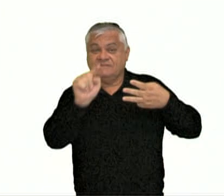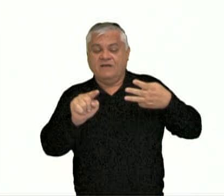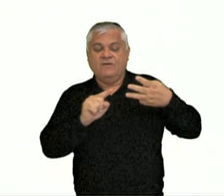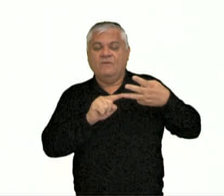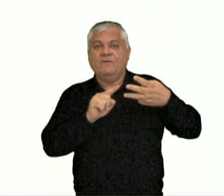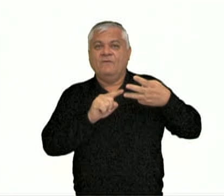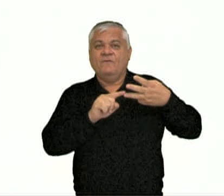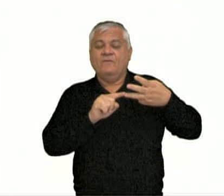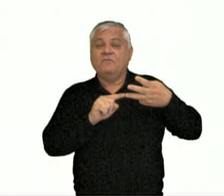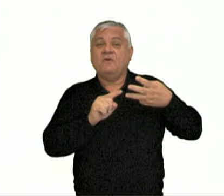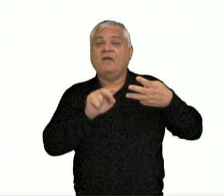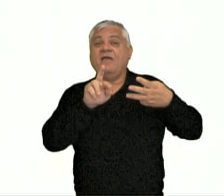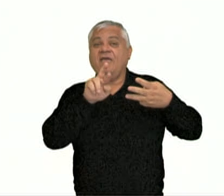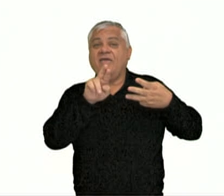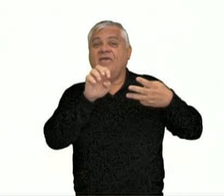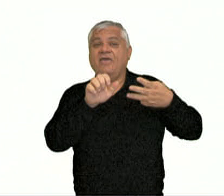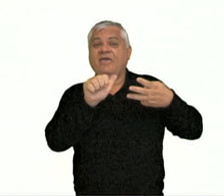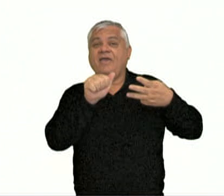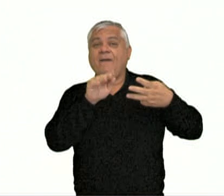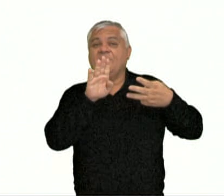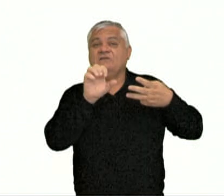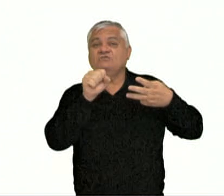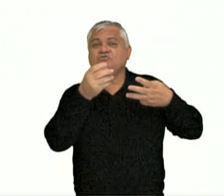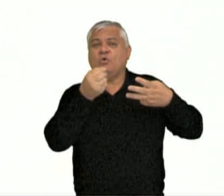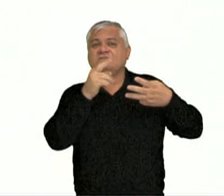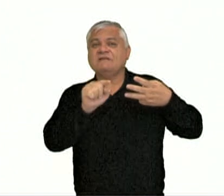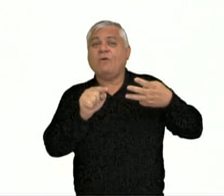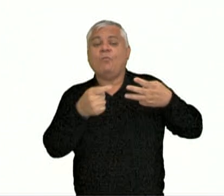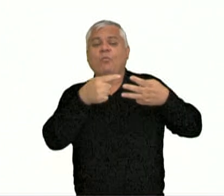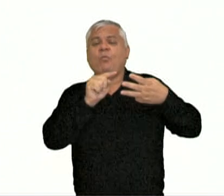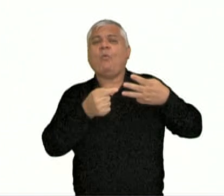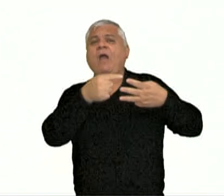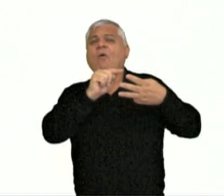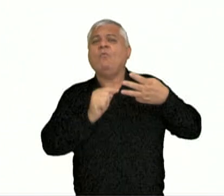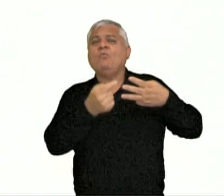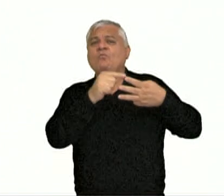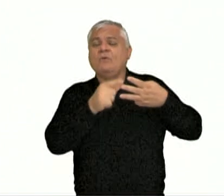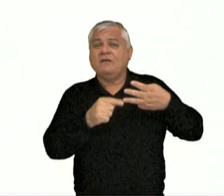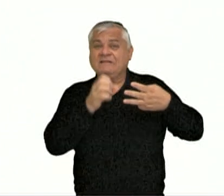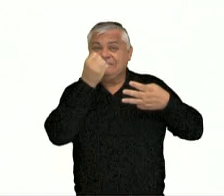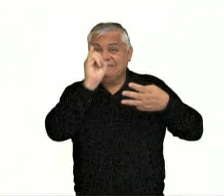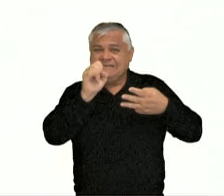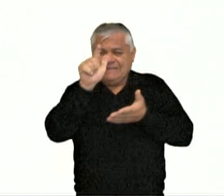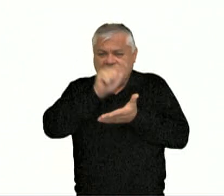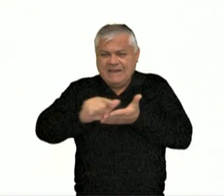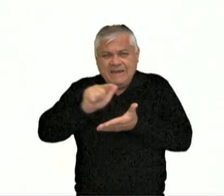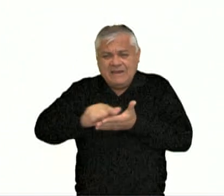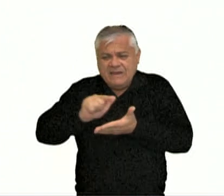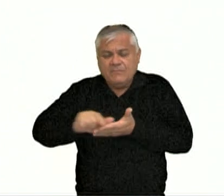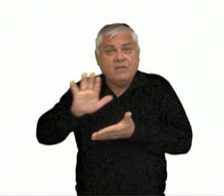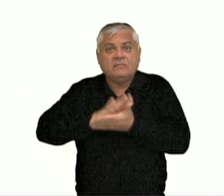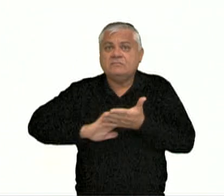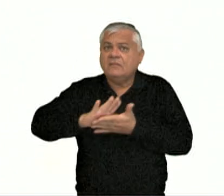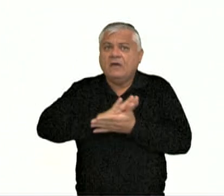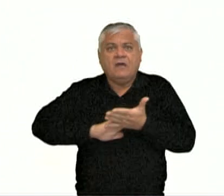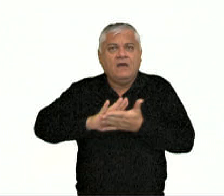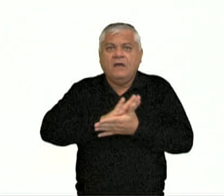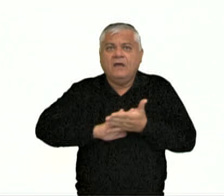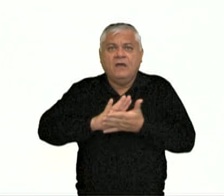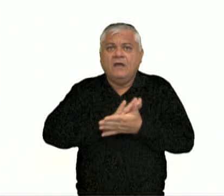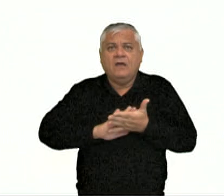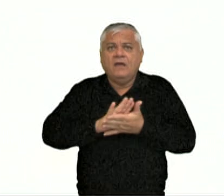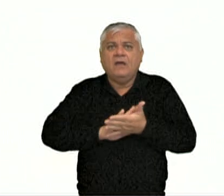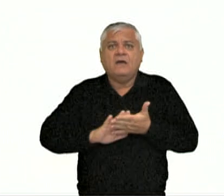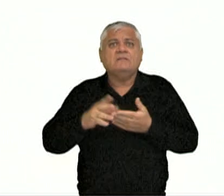de filtração. Se ele não está tirando os resíduos, eliminando os resíduos como deveria,